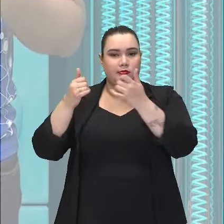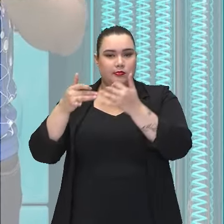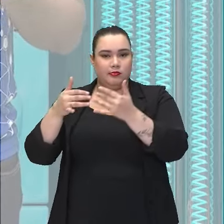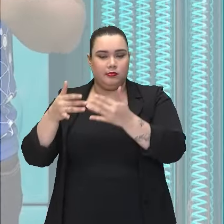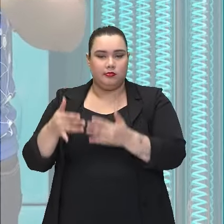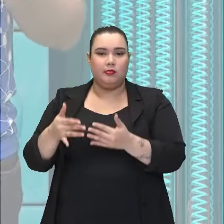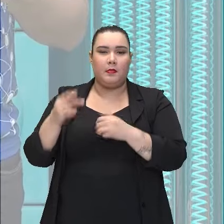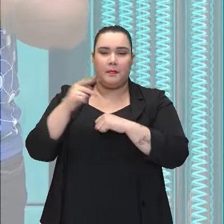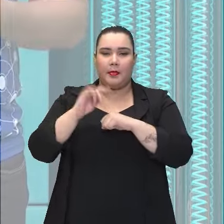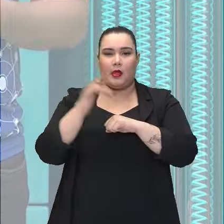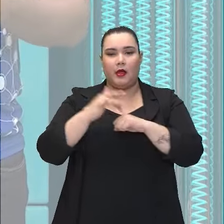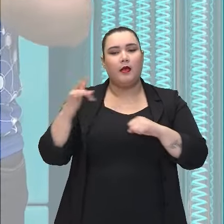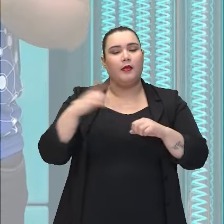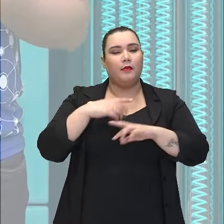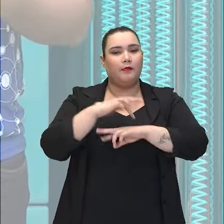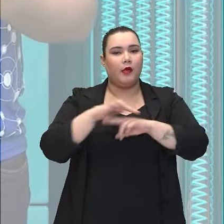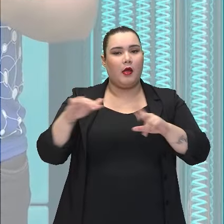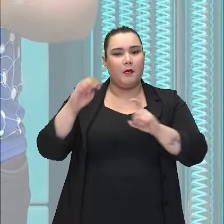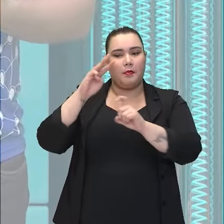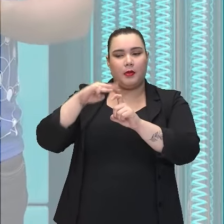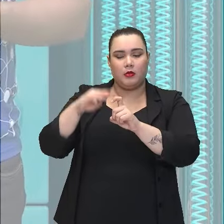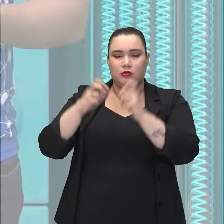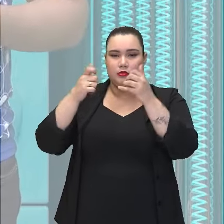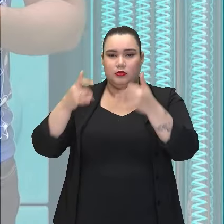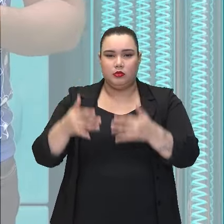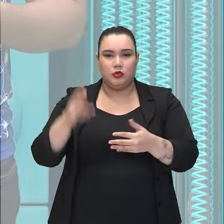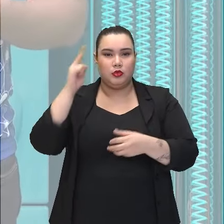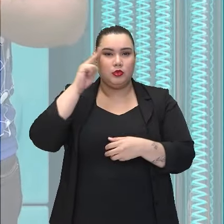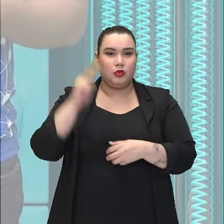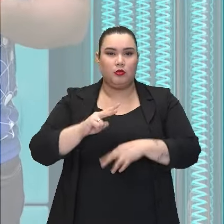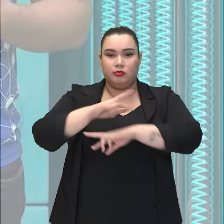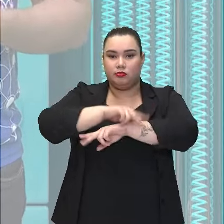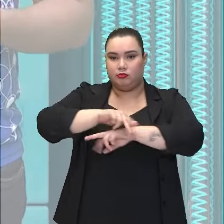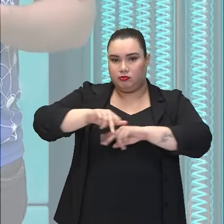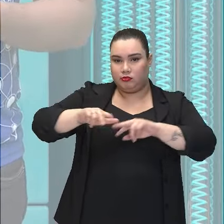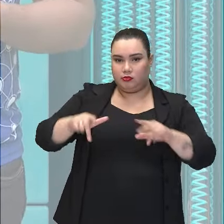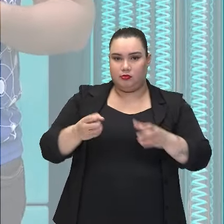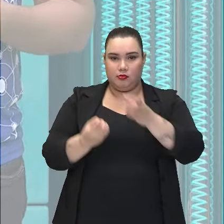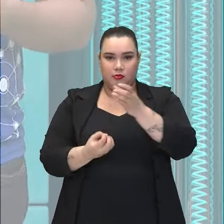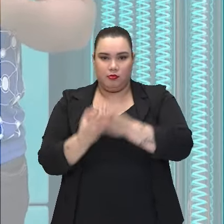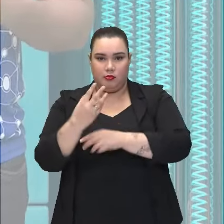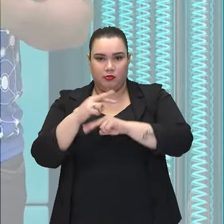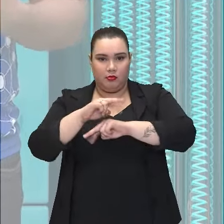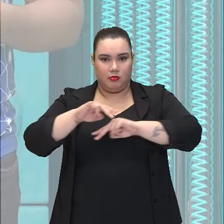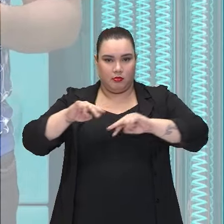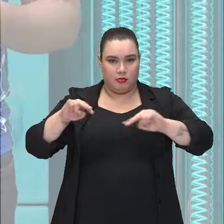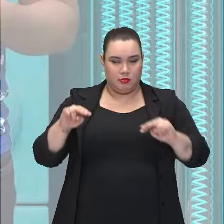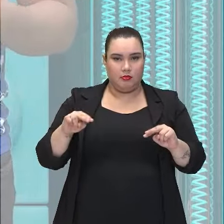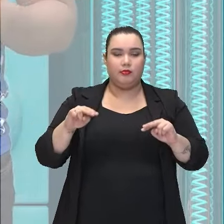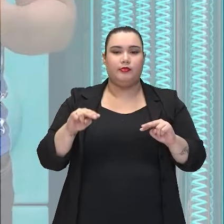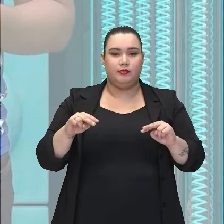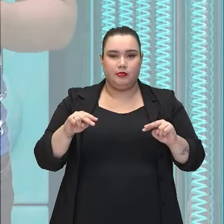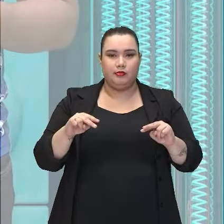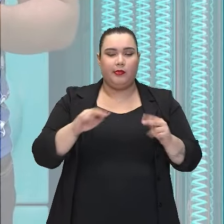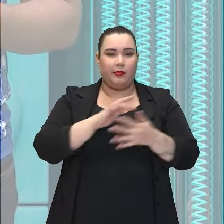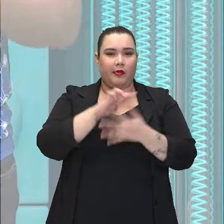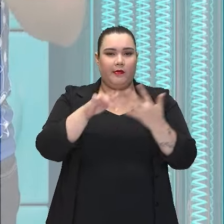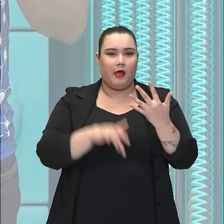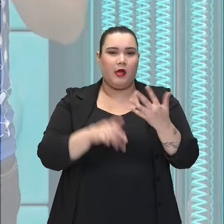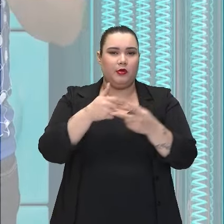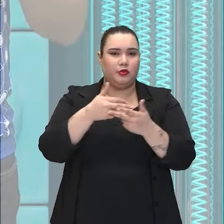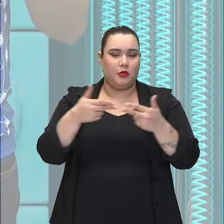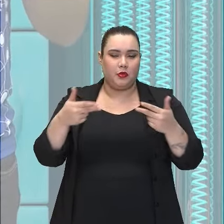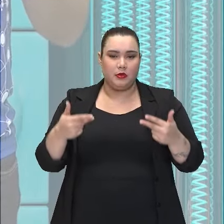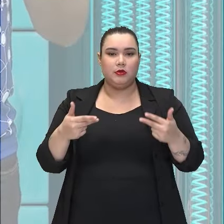dos diamantes, mas temos diversos mitos que contam histórias diferentes e origens diferentes de diversos elementos, de diversos